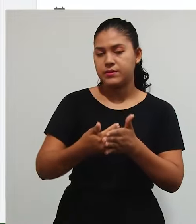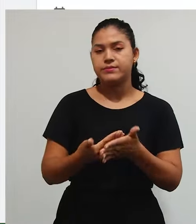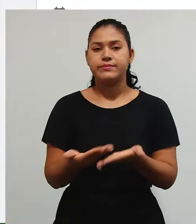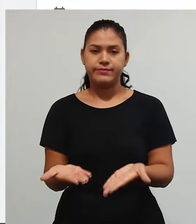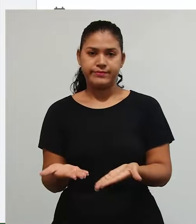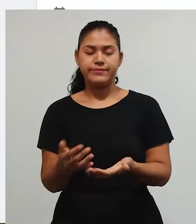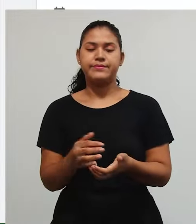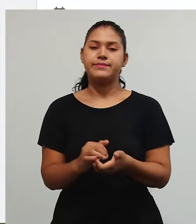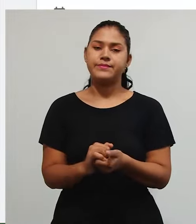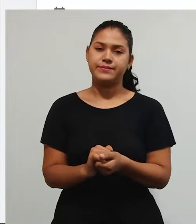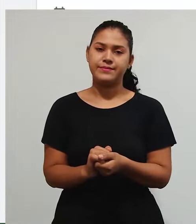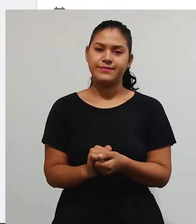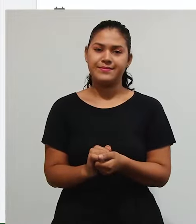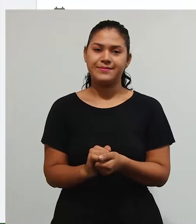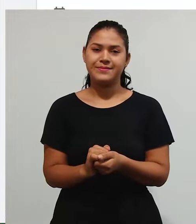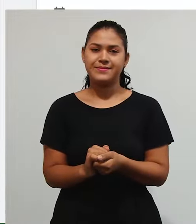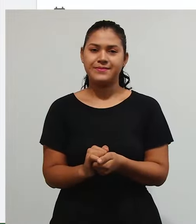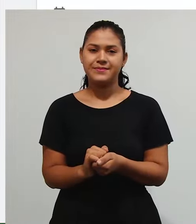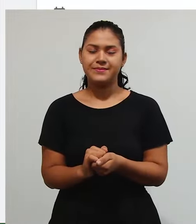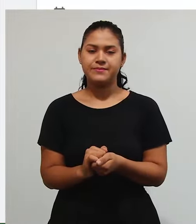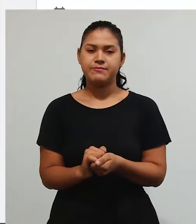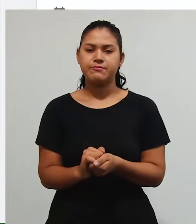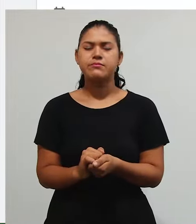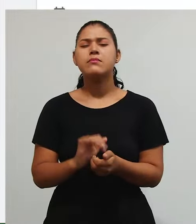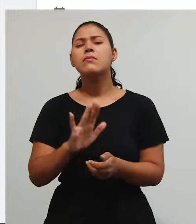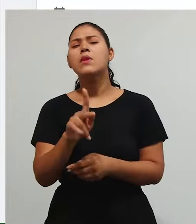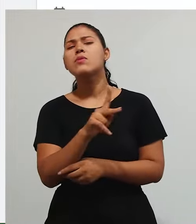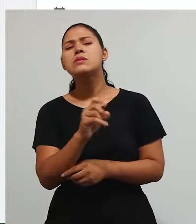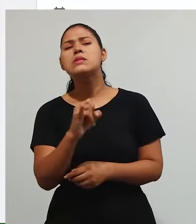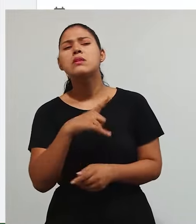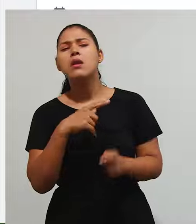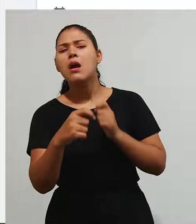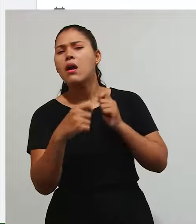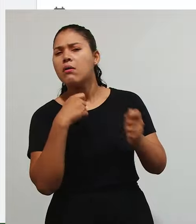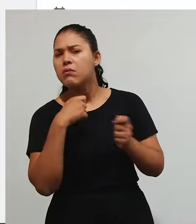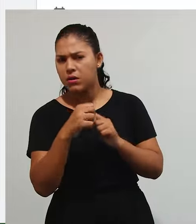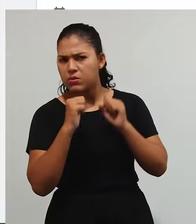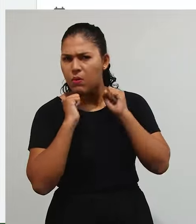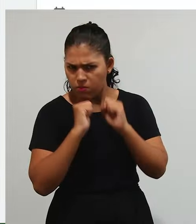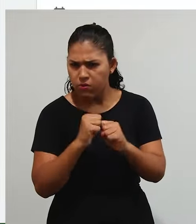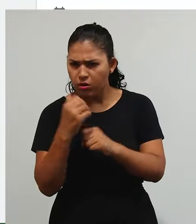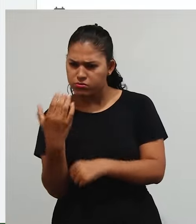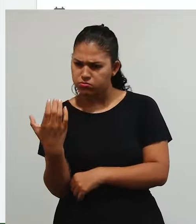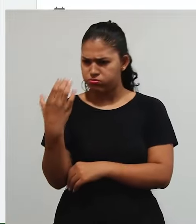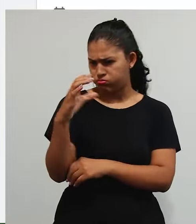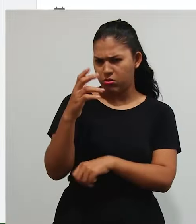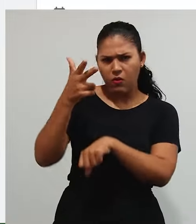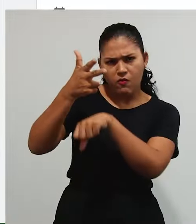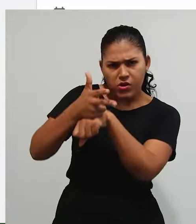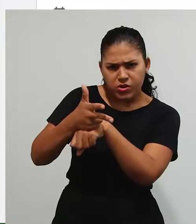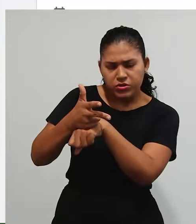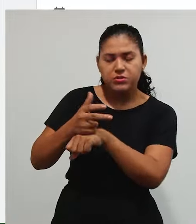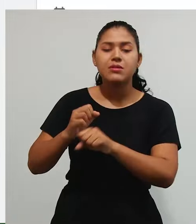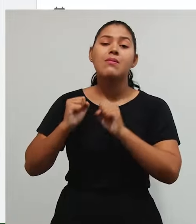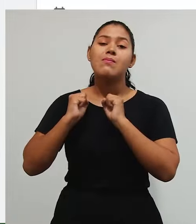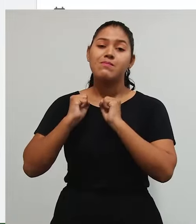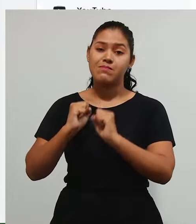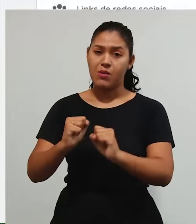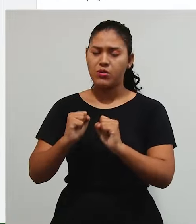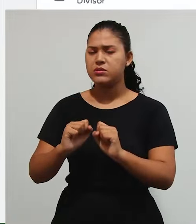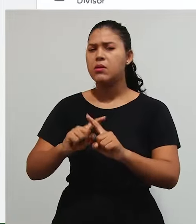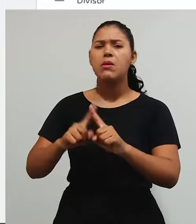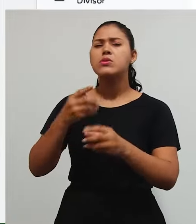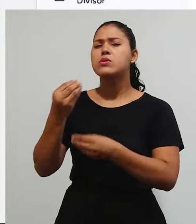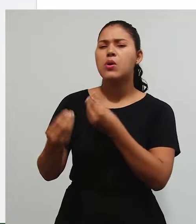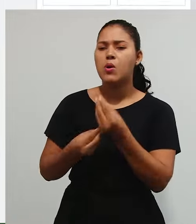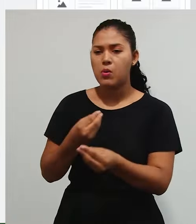Professor, e se eu tiver gravado, eu posso inserir Pode do mesmo jeito. Como é que você vai fazer? Você pode